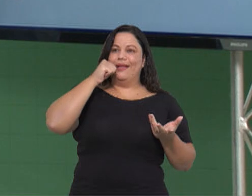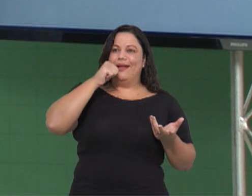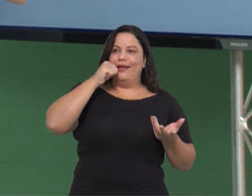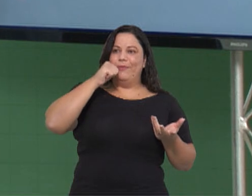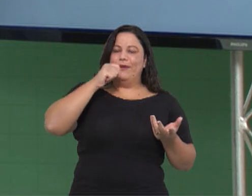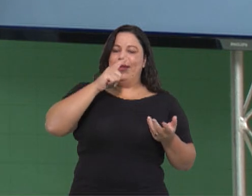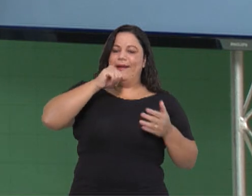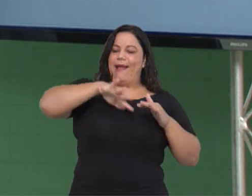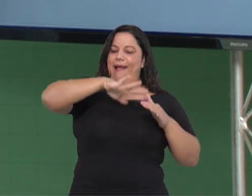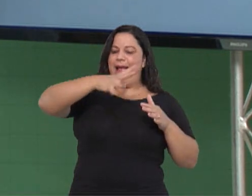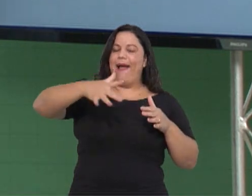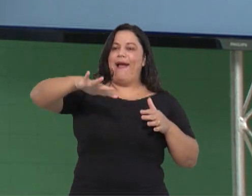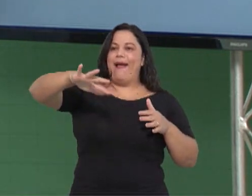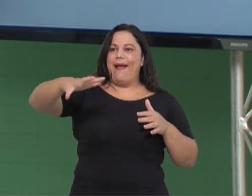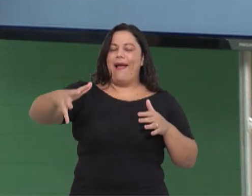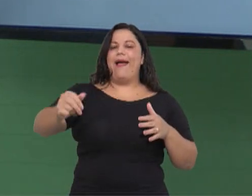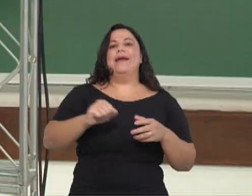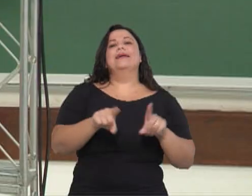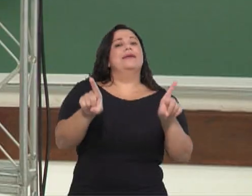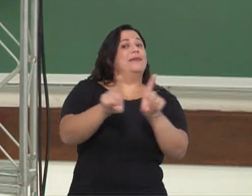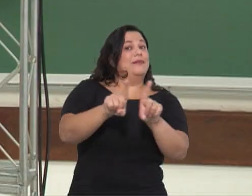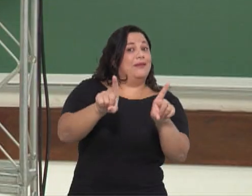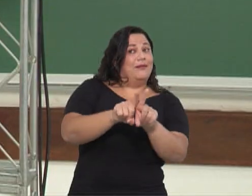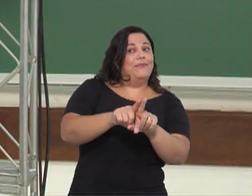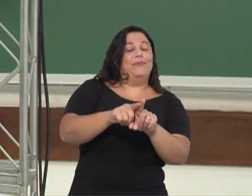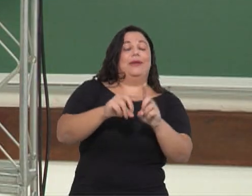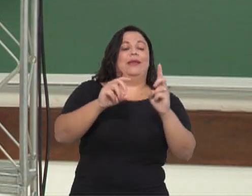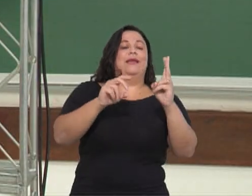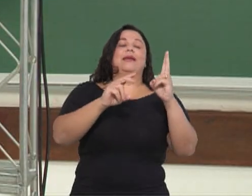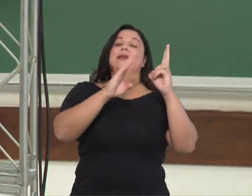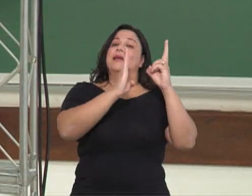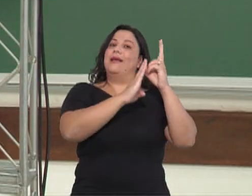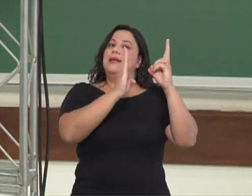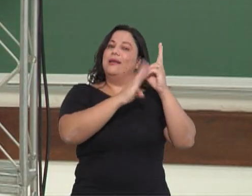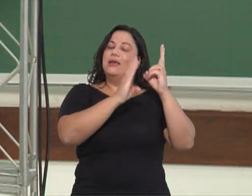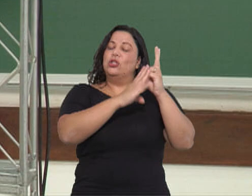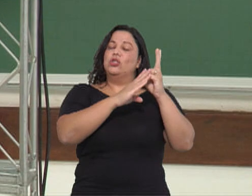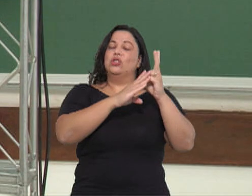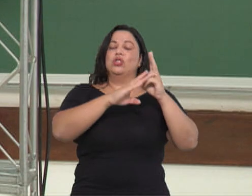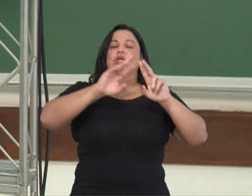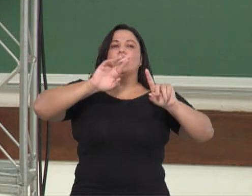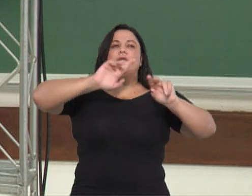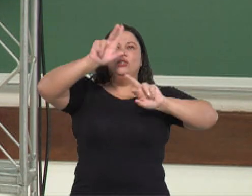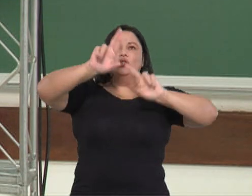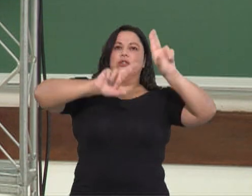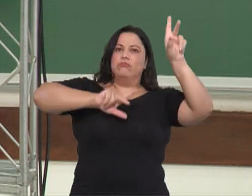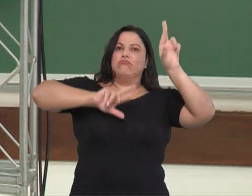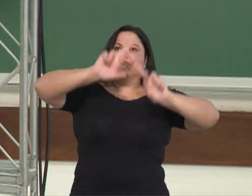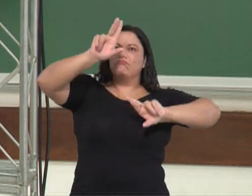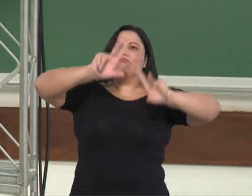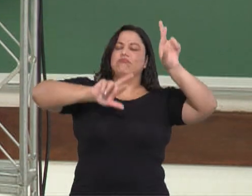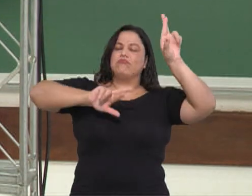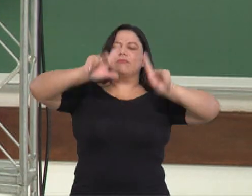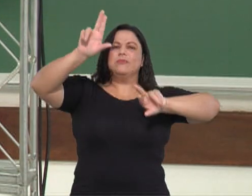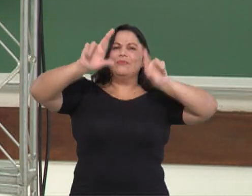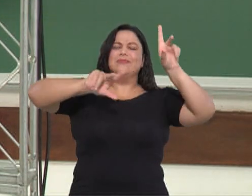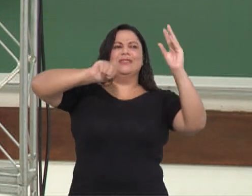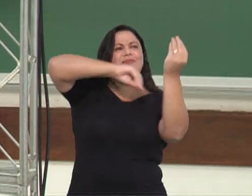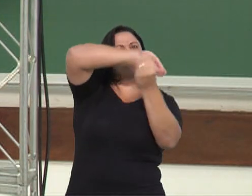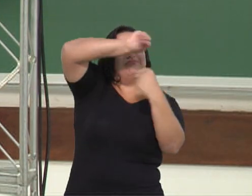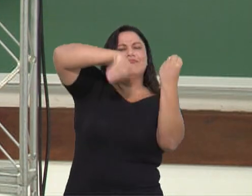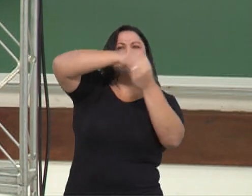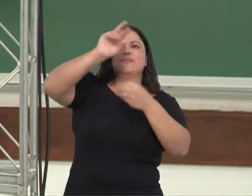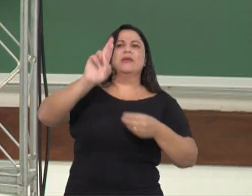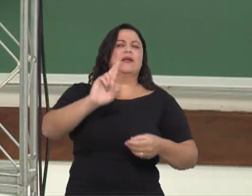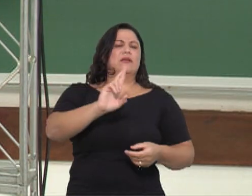na cultura africana. E a Cuca, que pode ser tanto africana como indígena, mas enfim, aqui tem algumas religiões. Para que essa